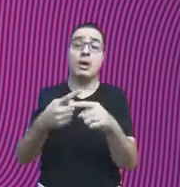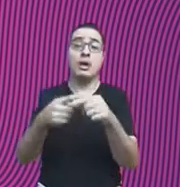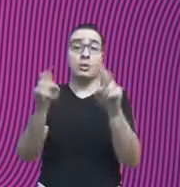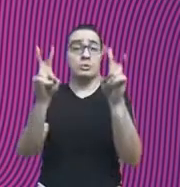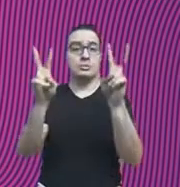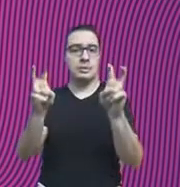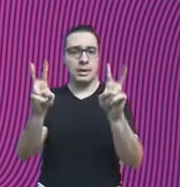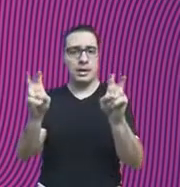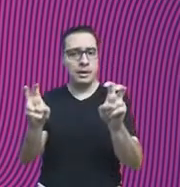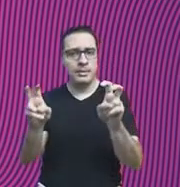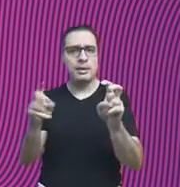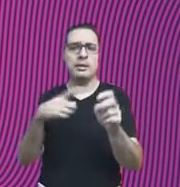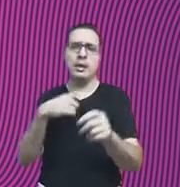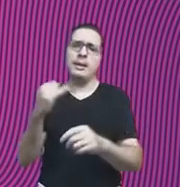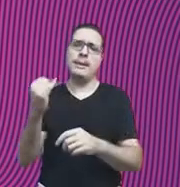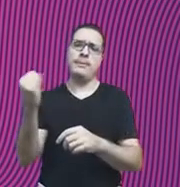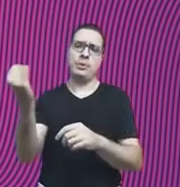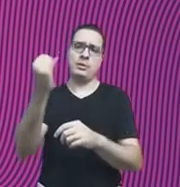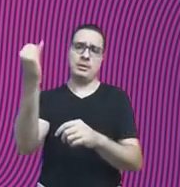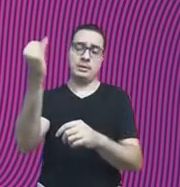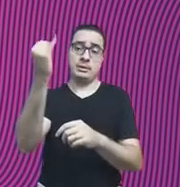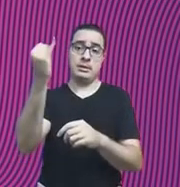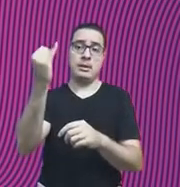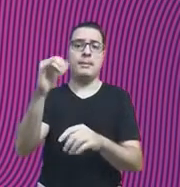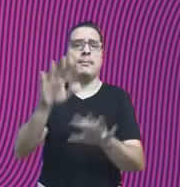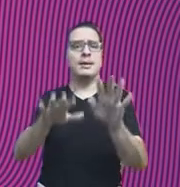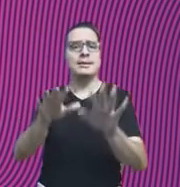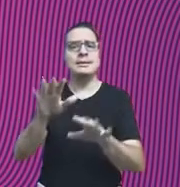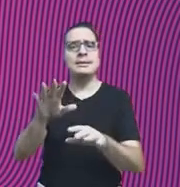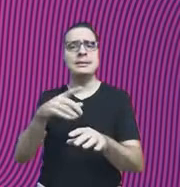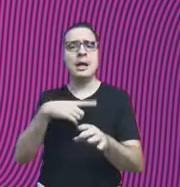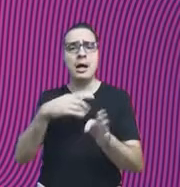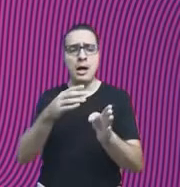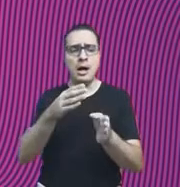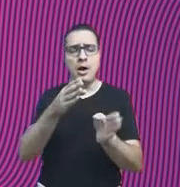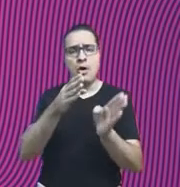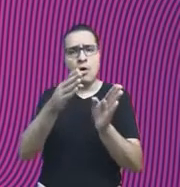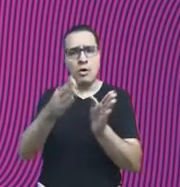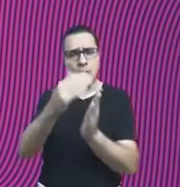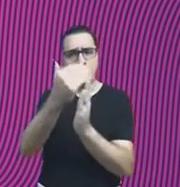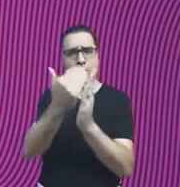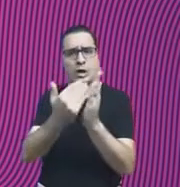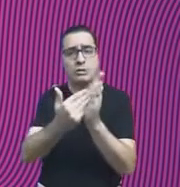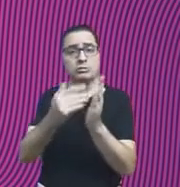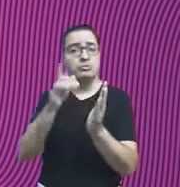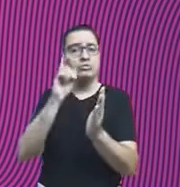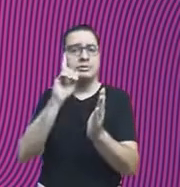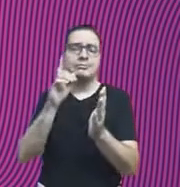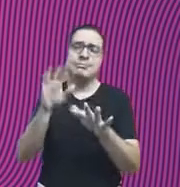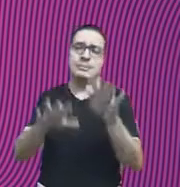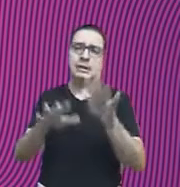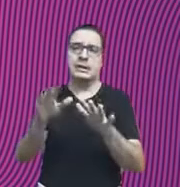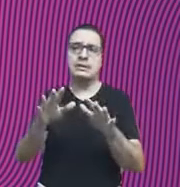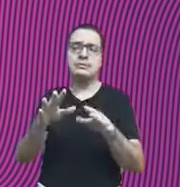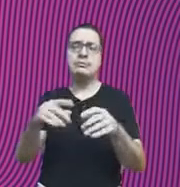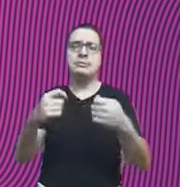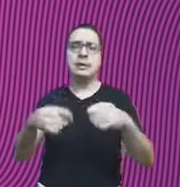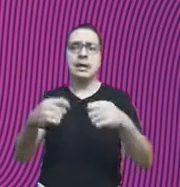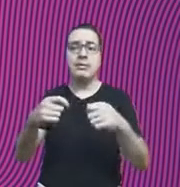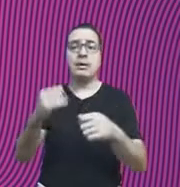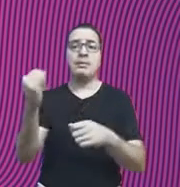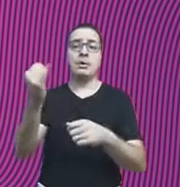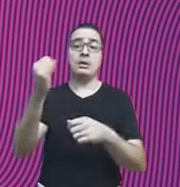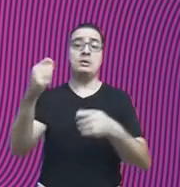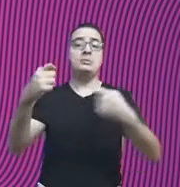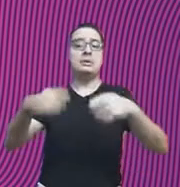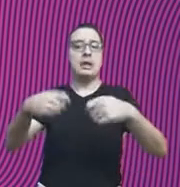de grande importância, mas talvez ainda não estejam na ordem do dia, pelo menos com a intensidade que a gente julga que deveriam